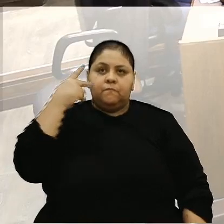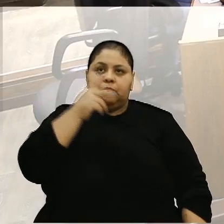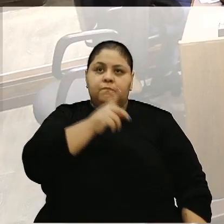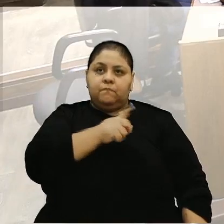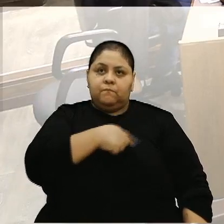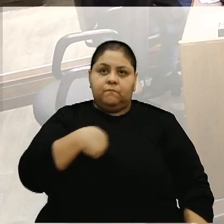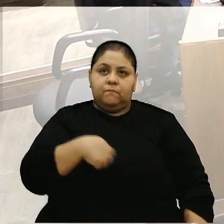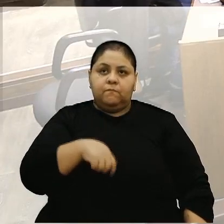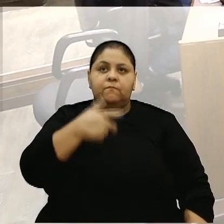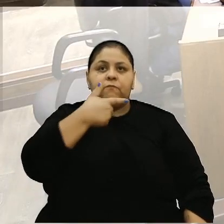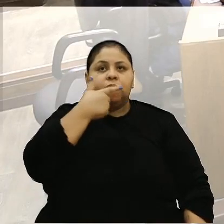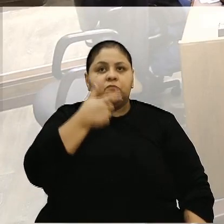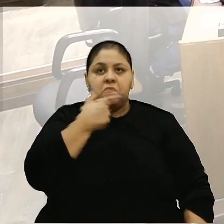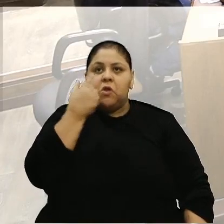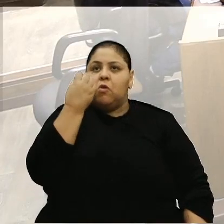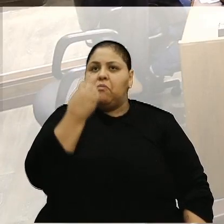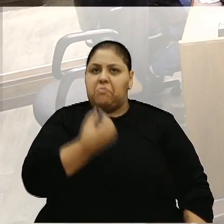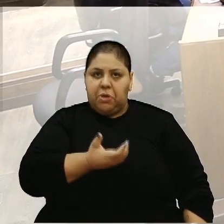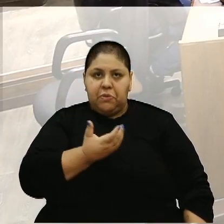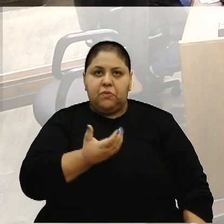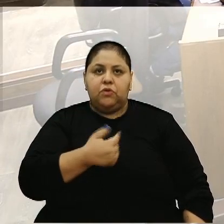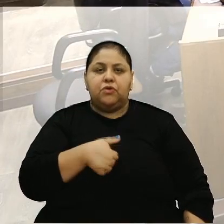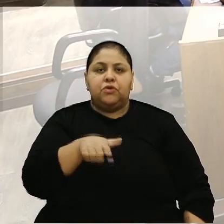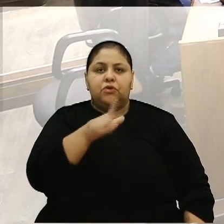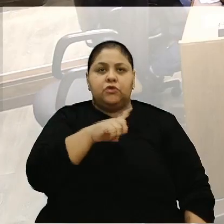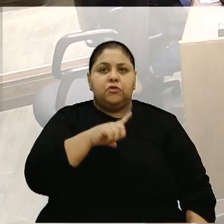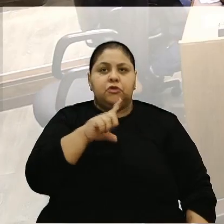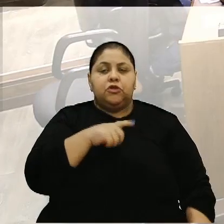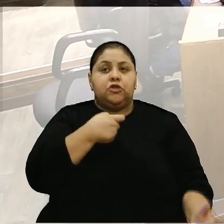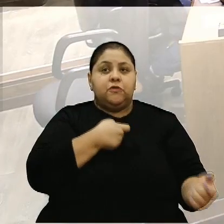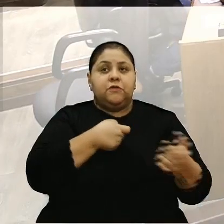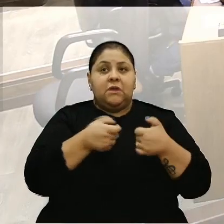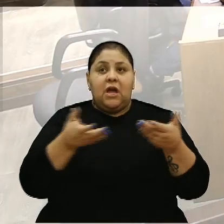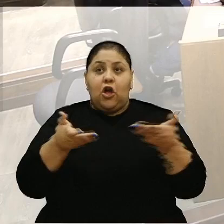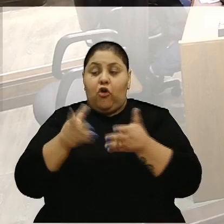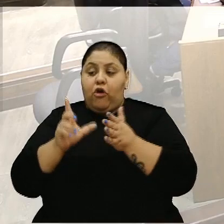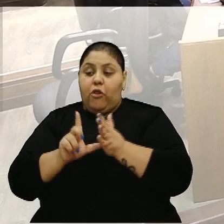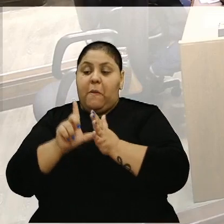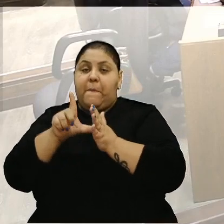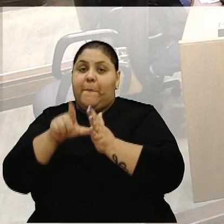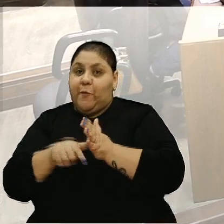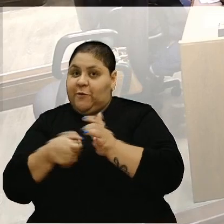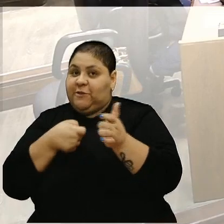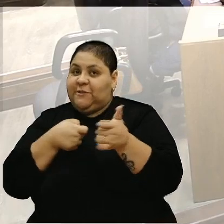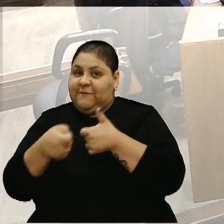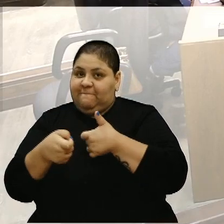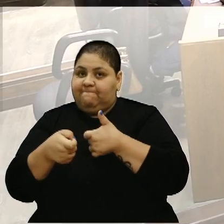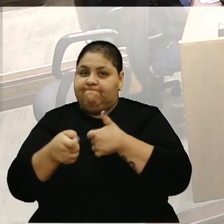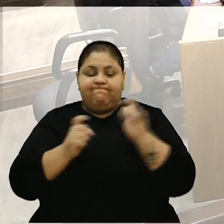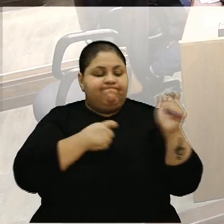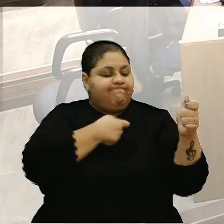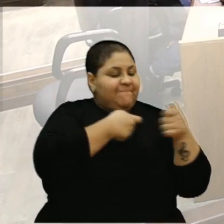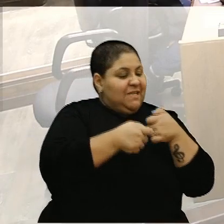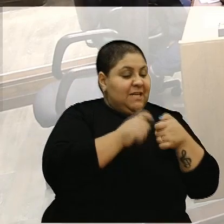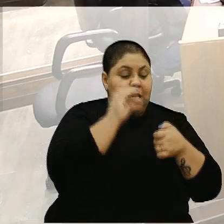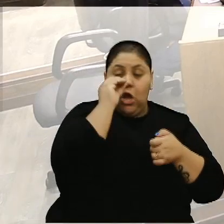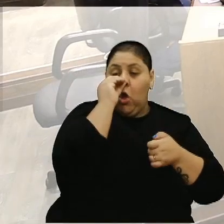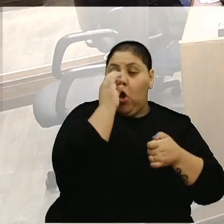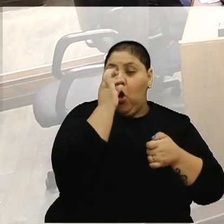senhor falou muito bem, nós tivemos a guerra e agora o pós-guerra. A guerra foi terrível.